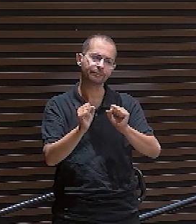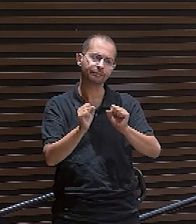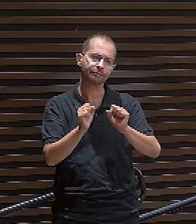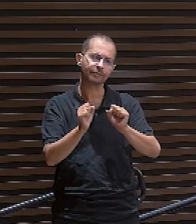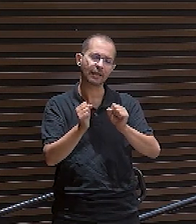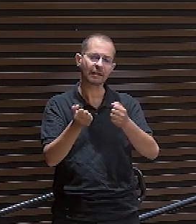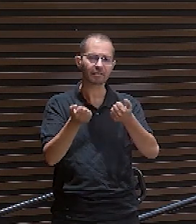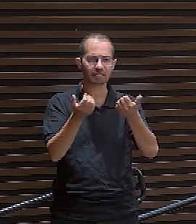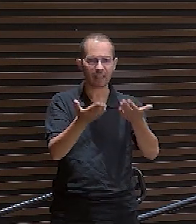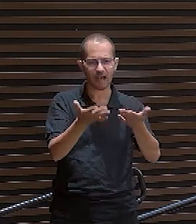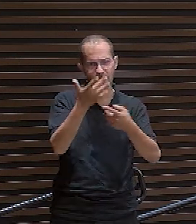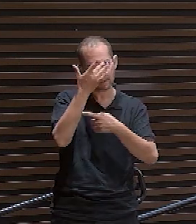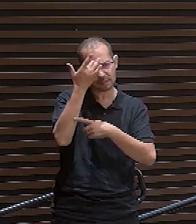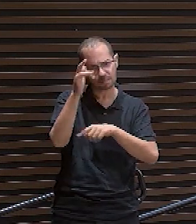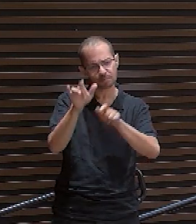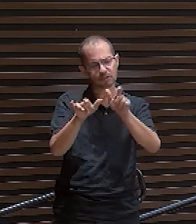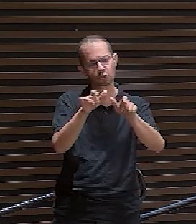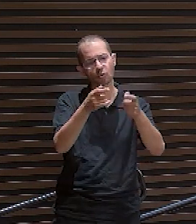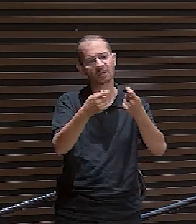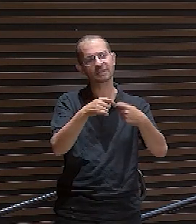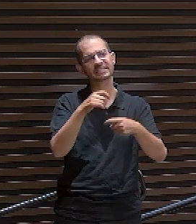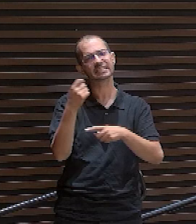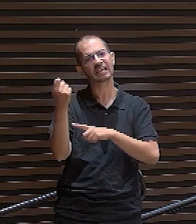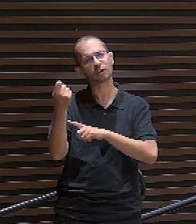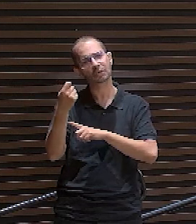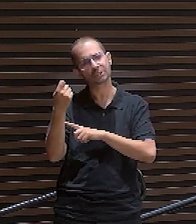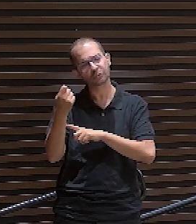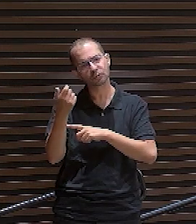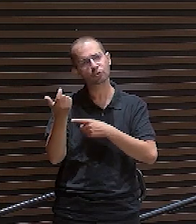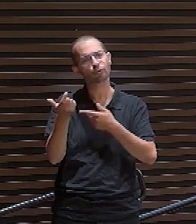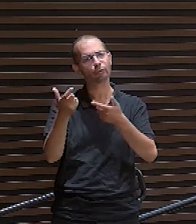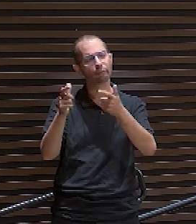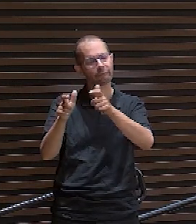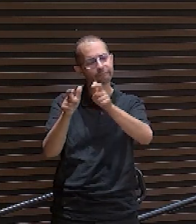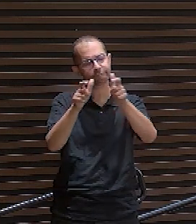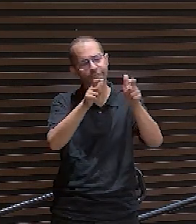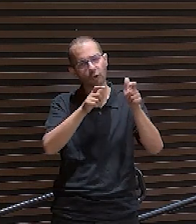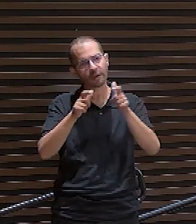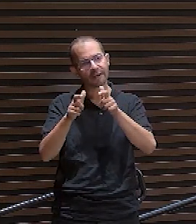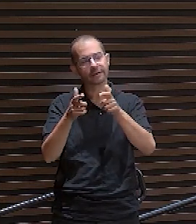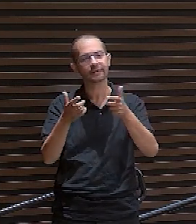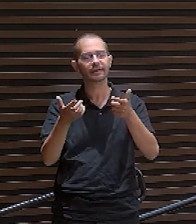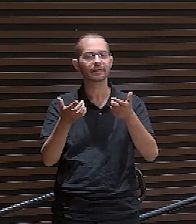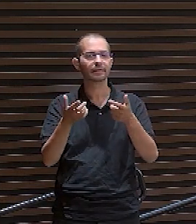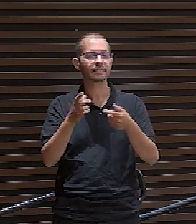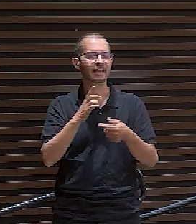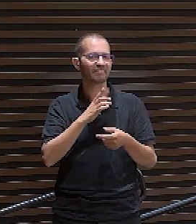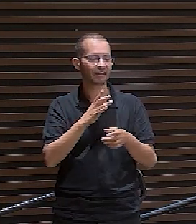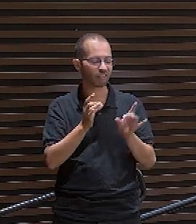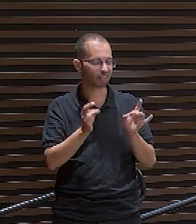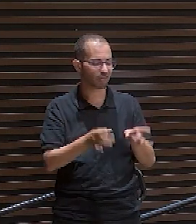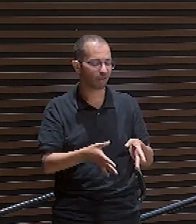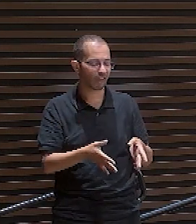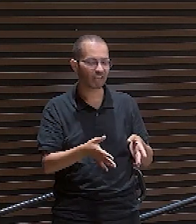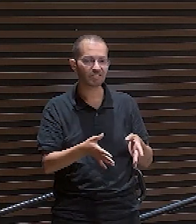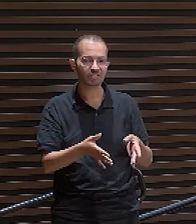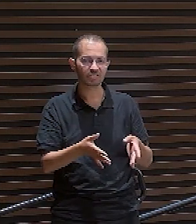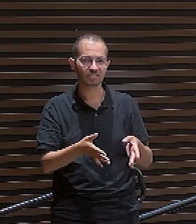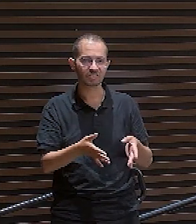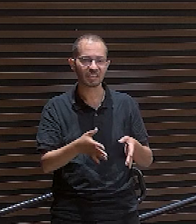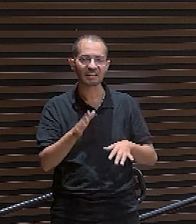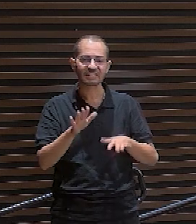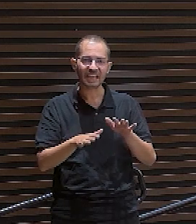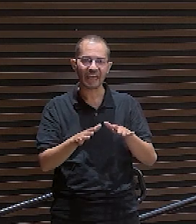que precisam no Rio Grande do Sul, em outros lugares. Aí vem o que não presta. Até